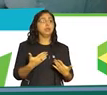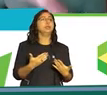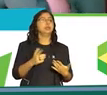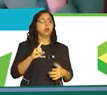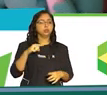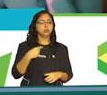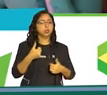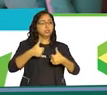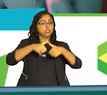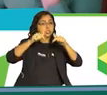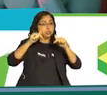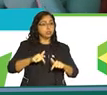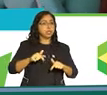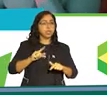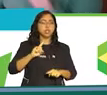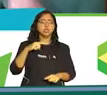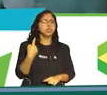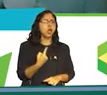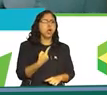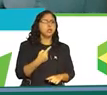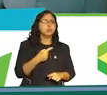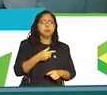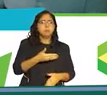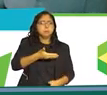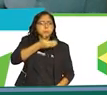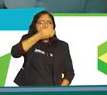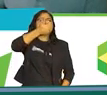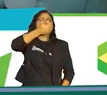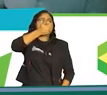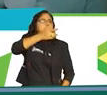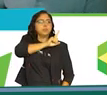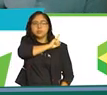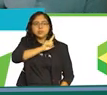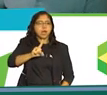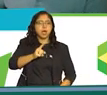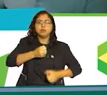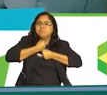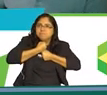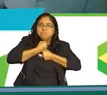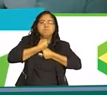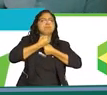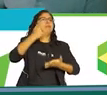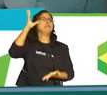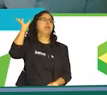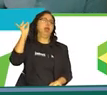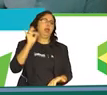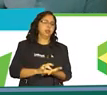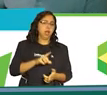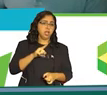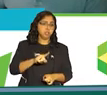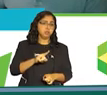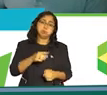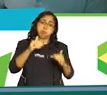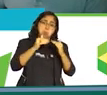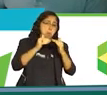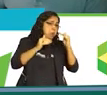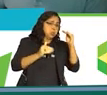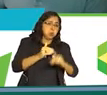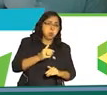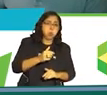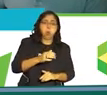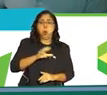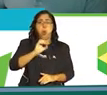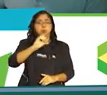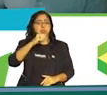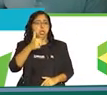autoritarismo. Aqui não tem mordaça, não, Jair Bolsonaro. Nós vamos falar a verdade. Doa a quem doer, seja você, seja 01,